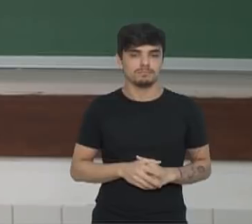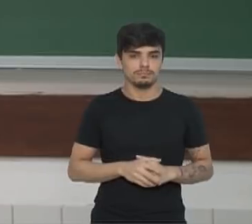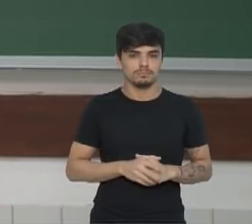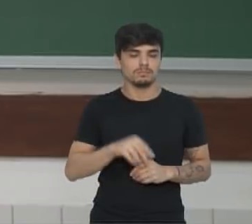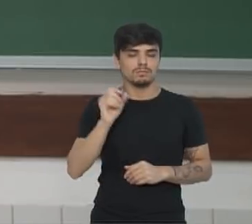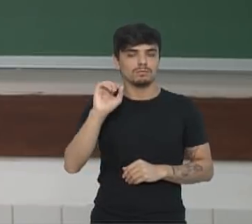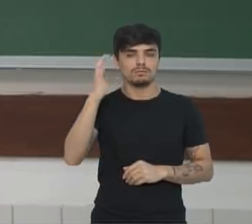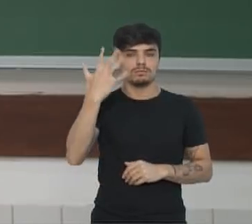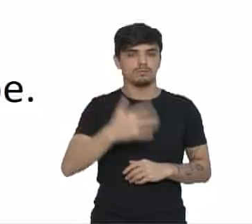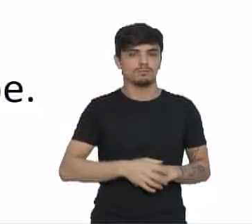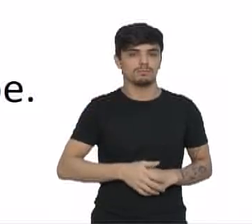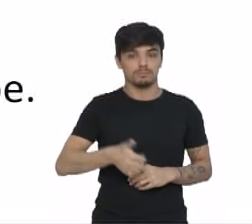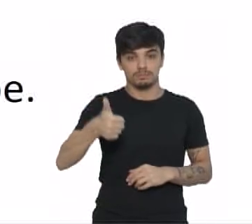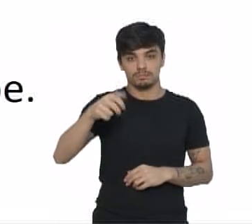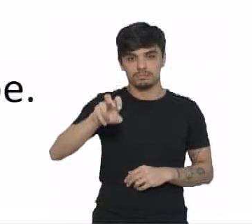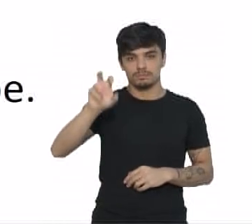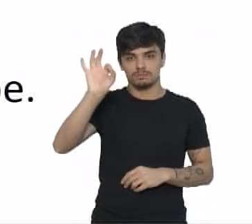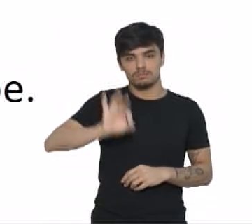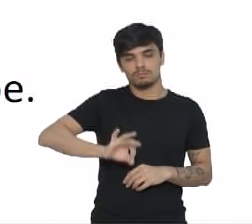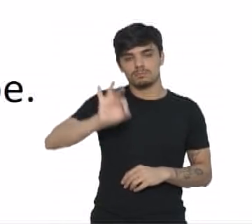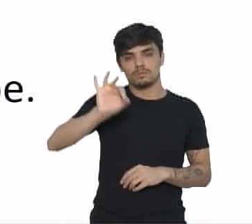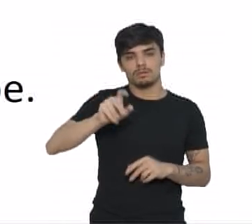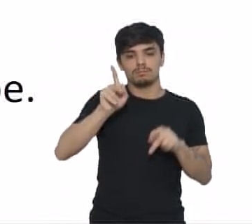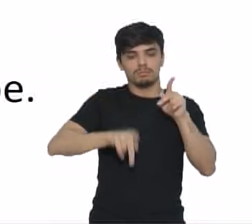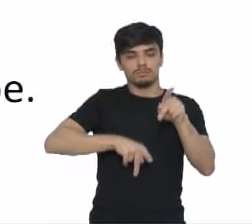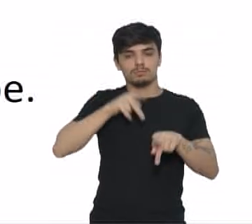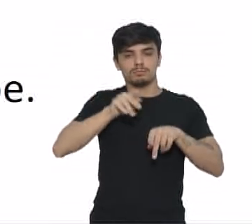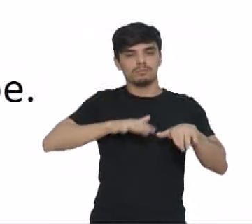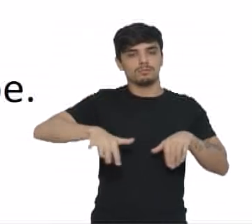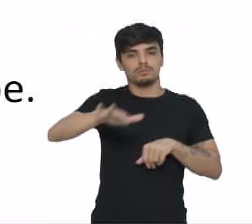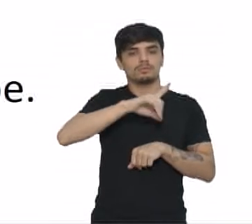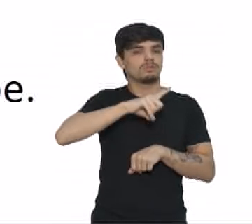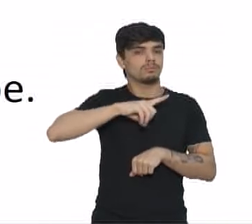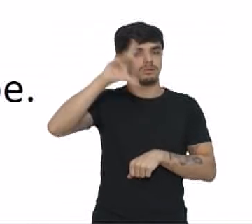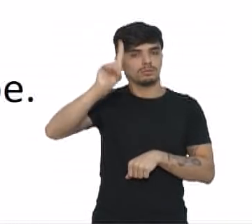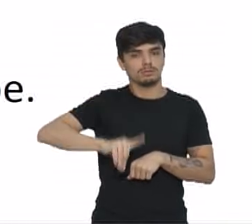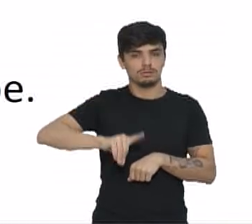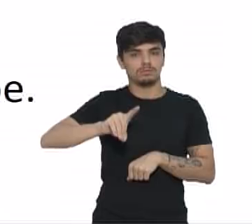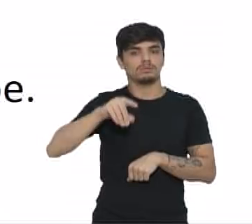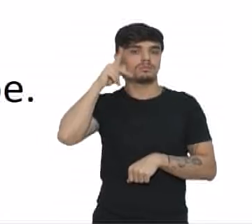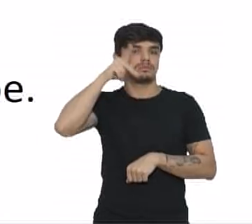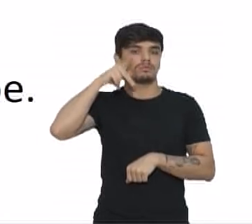acontecer? 15% da população vai ter direitos políticos.